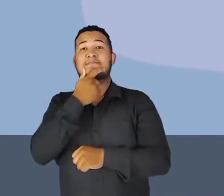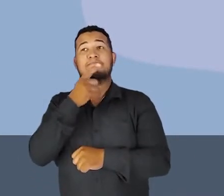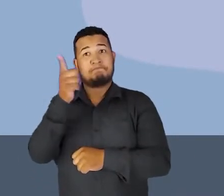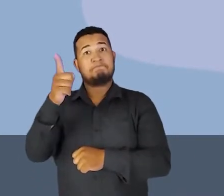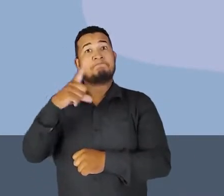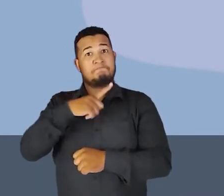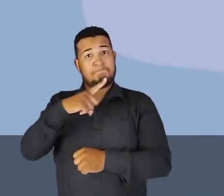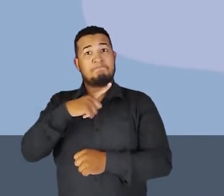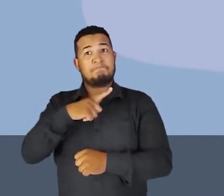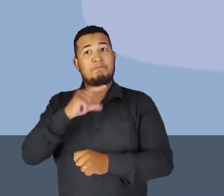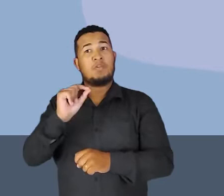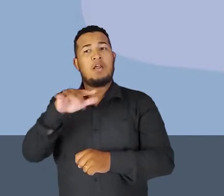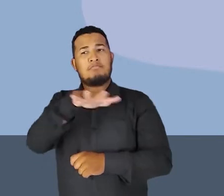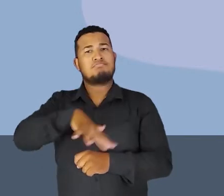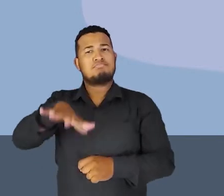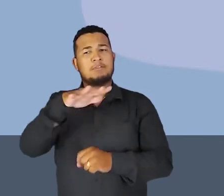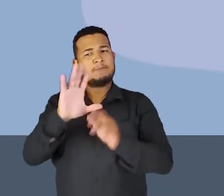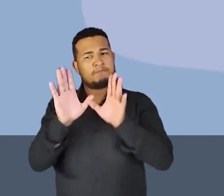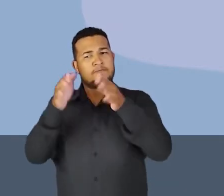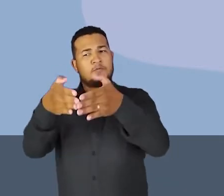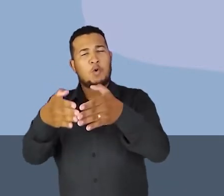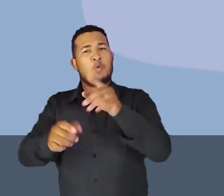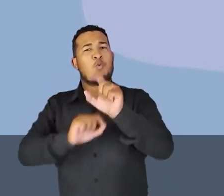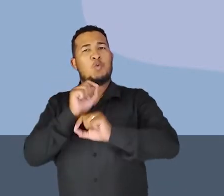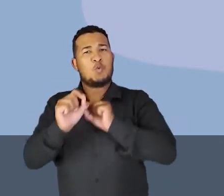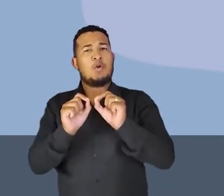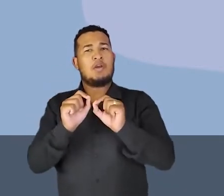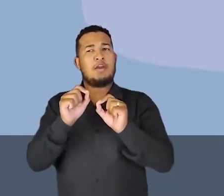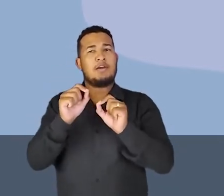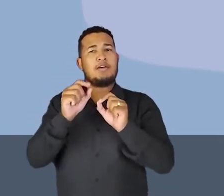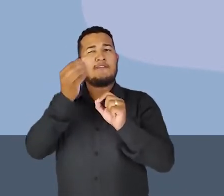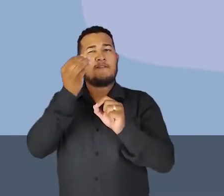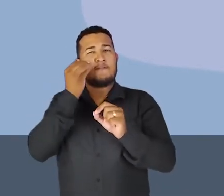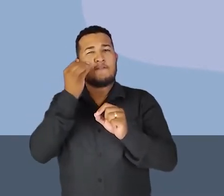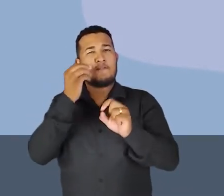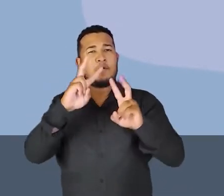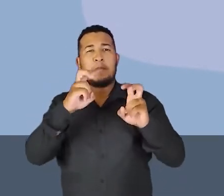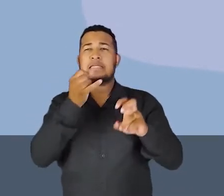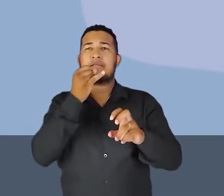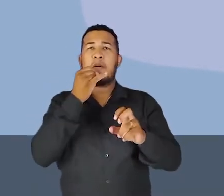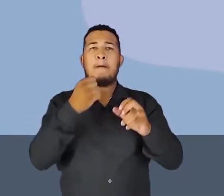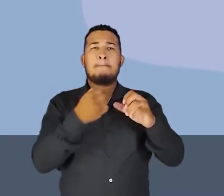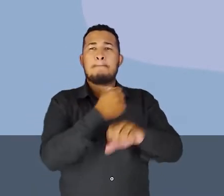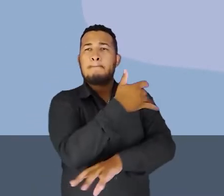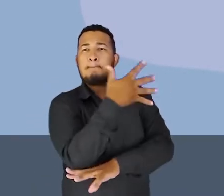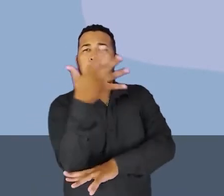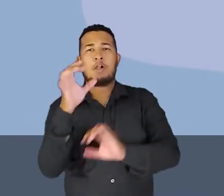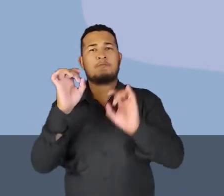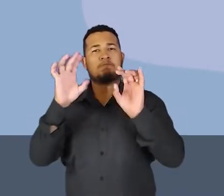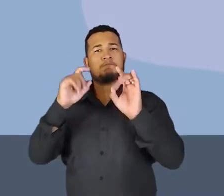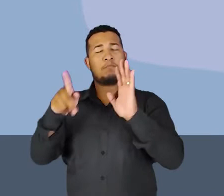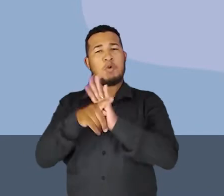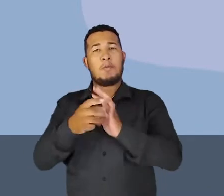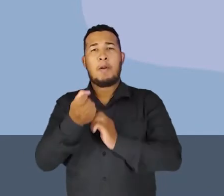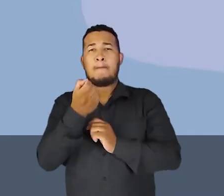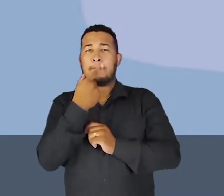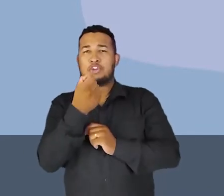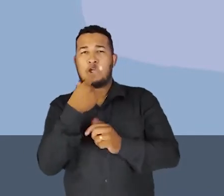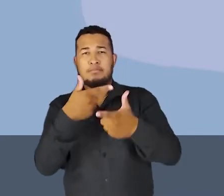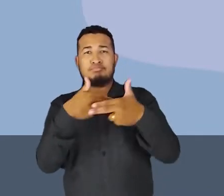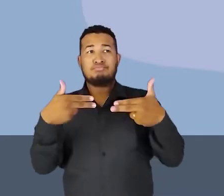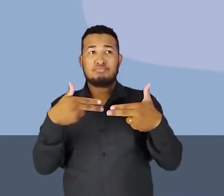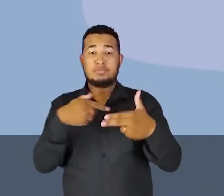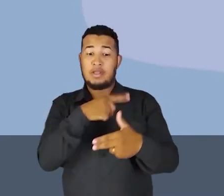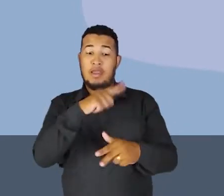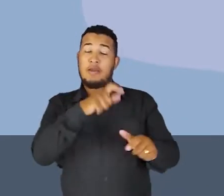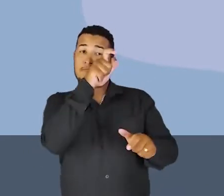que é um parque dedicado a trabalhar com plantas medicinais, e aqui já é um trabalho, né, de